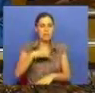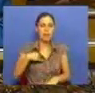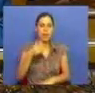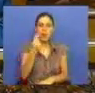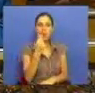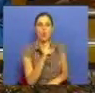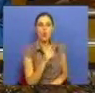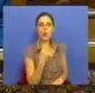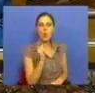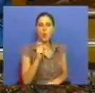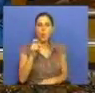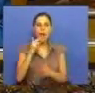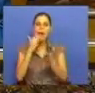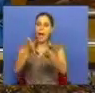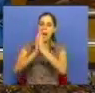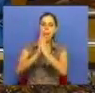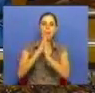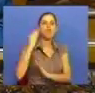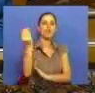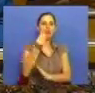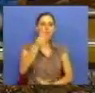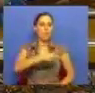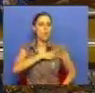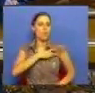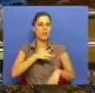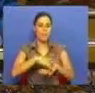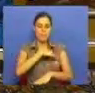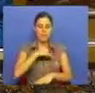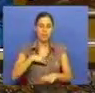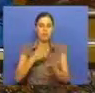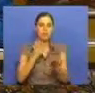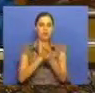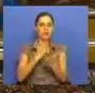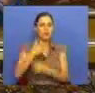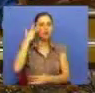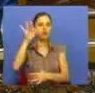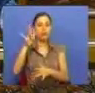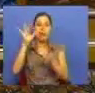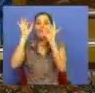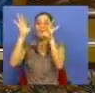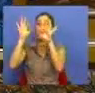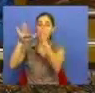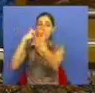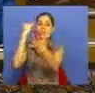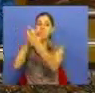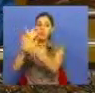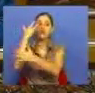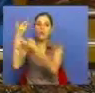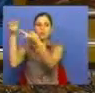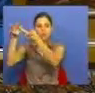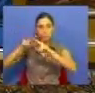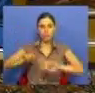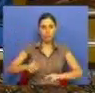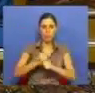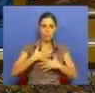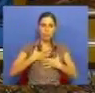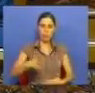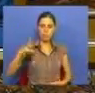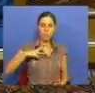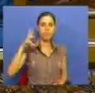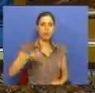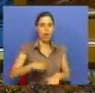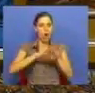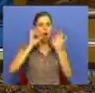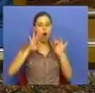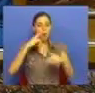Uruguai, que não chega a apelar aos jovens estudantes das faculdades de medicina que estudam no estrangeiro para que, quando concluam os seus cursos, venham exercer a sua profissão